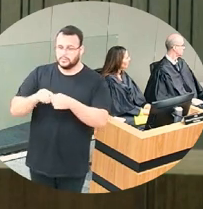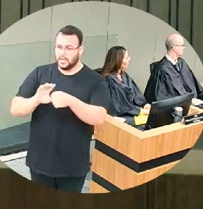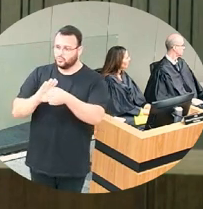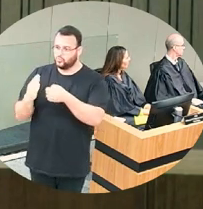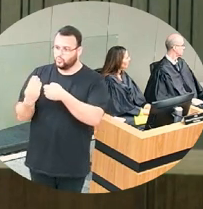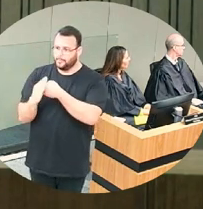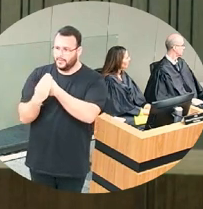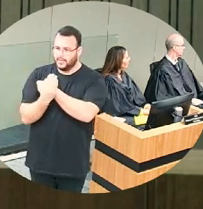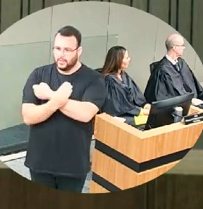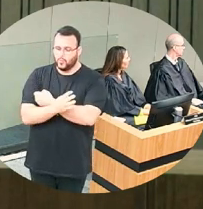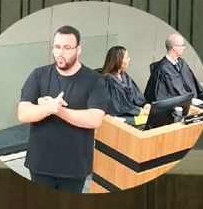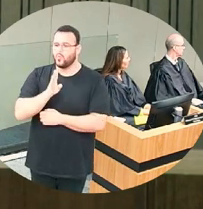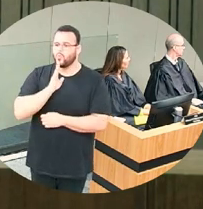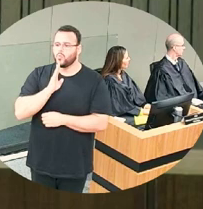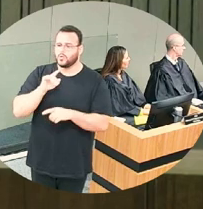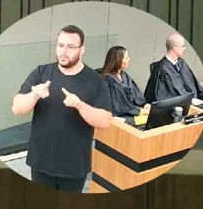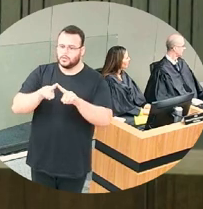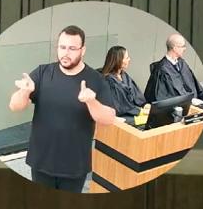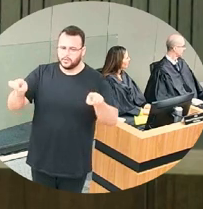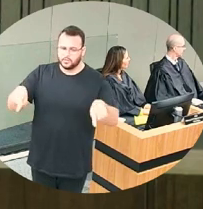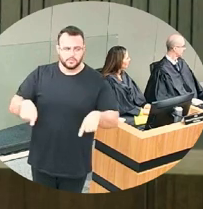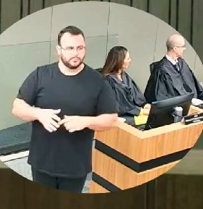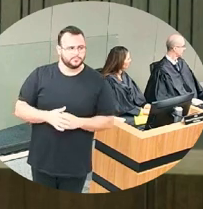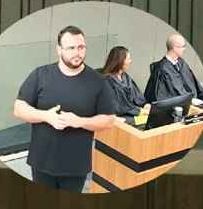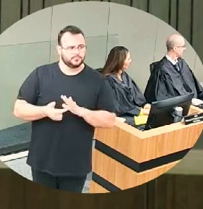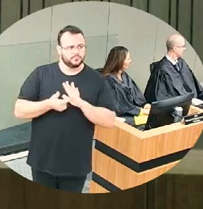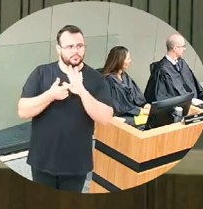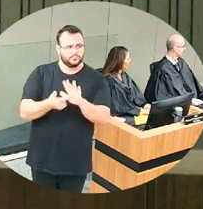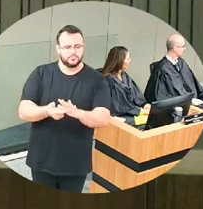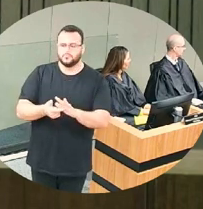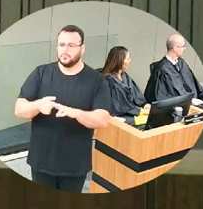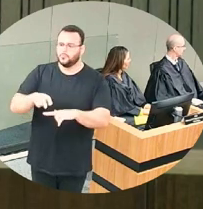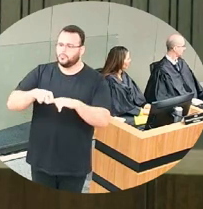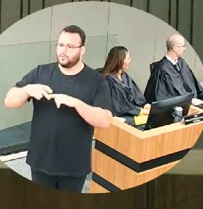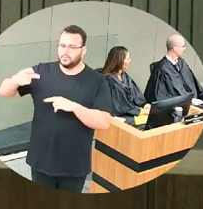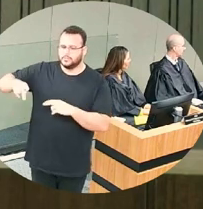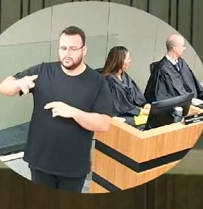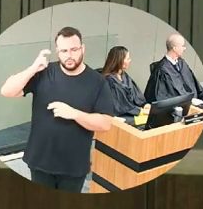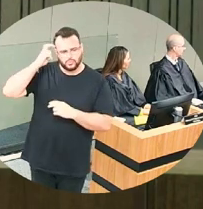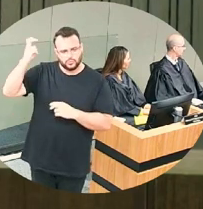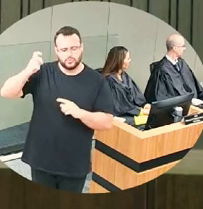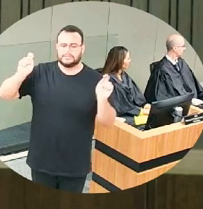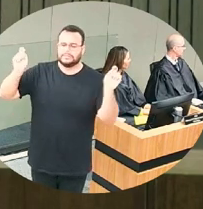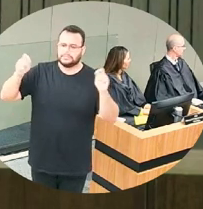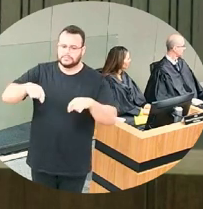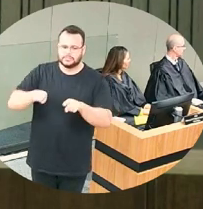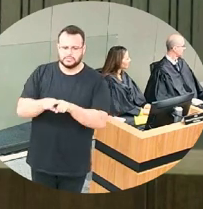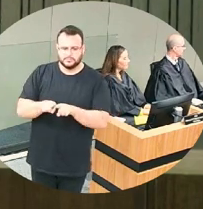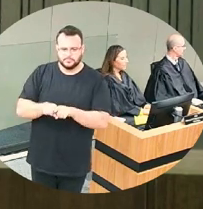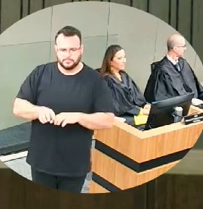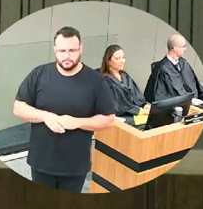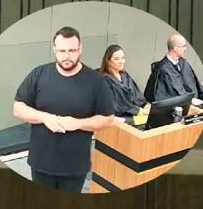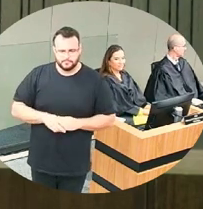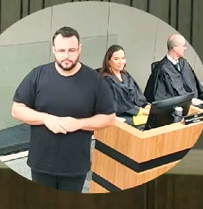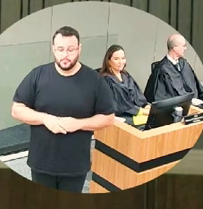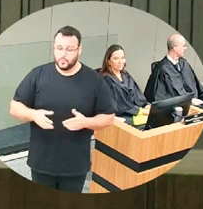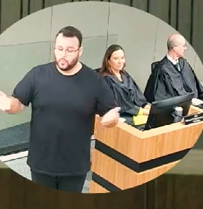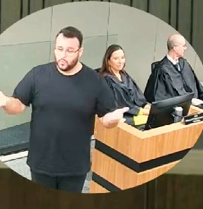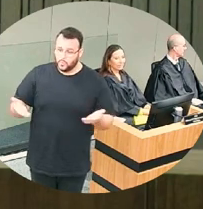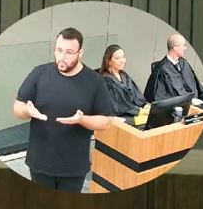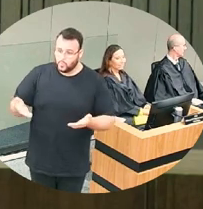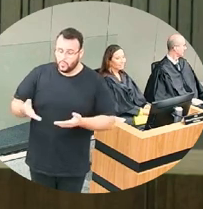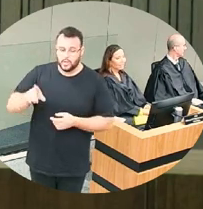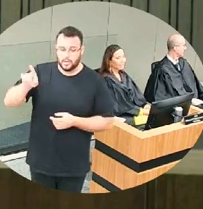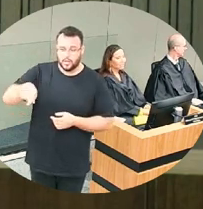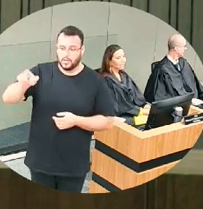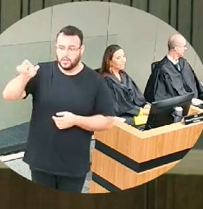tubarão conhecia um servidor desde logo destacado pela sua inteligência competência e capacidade hoje